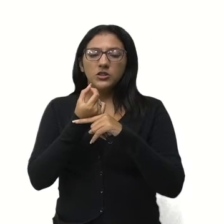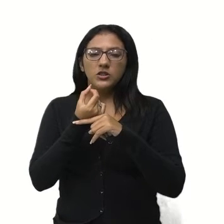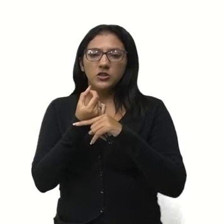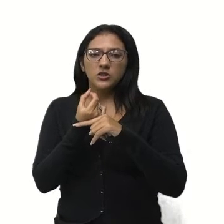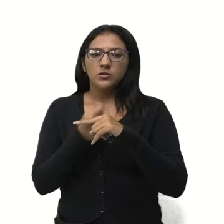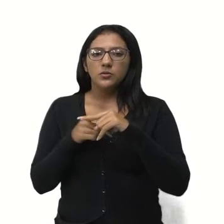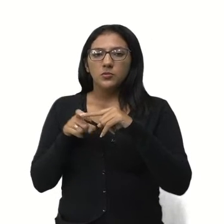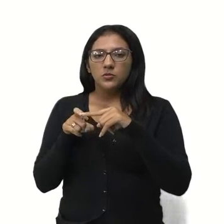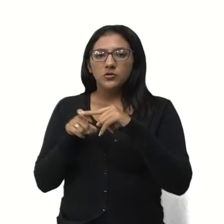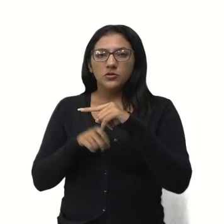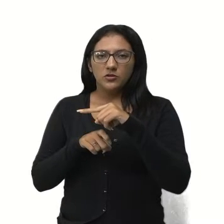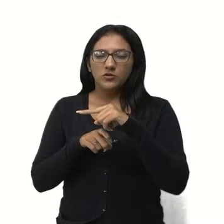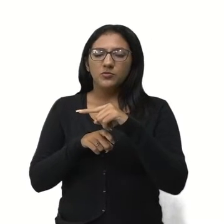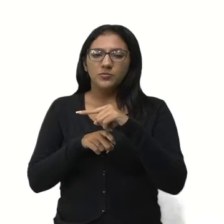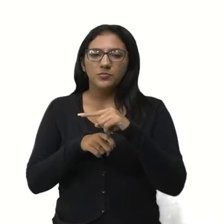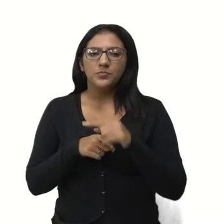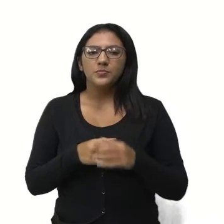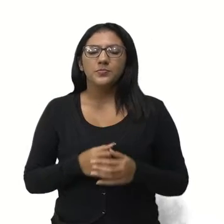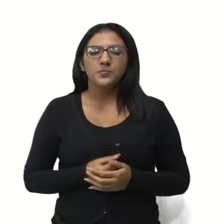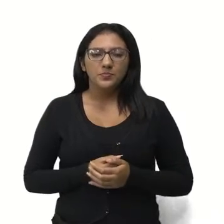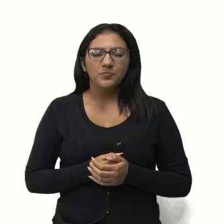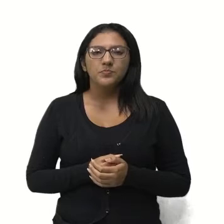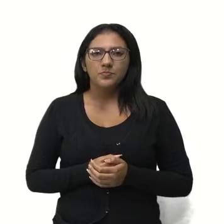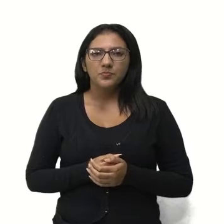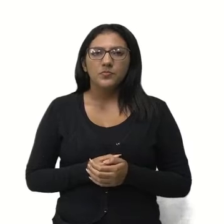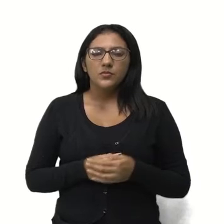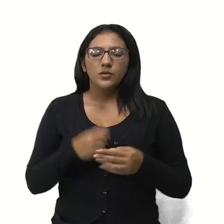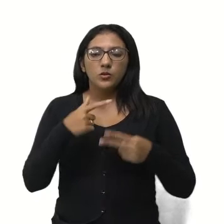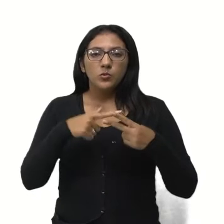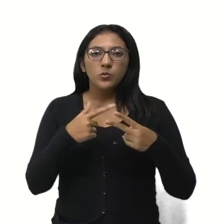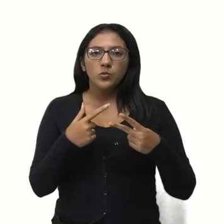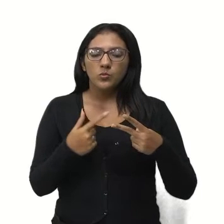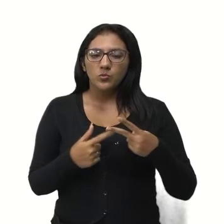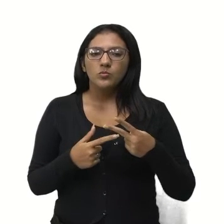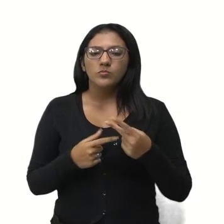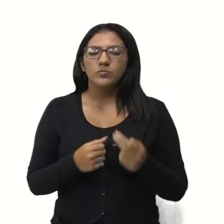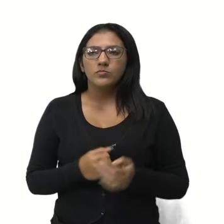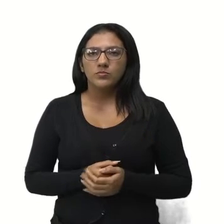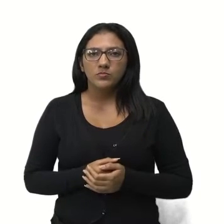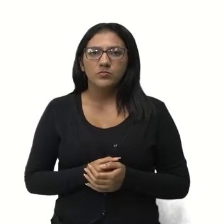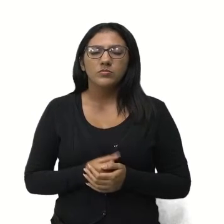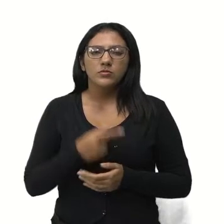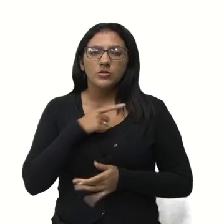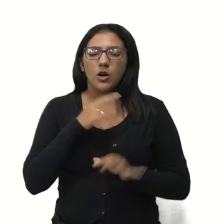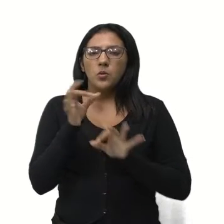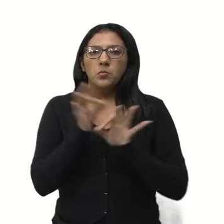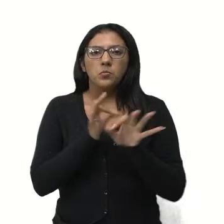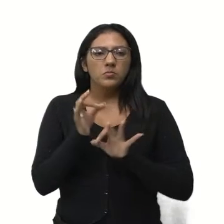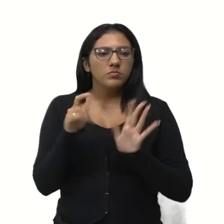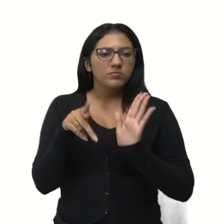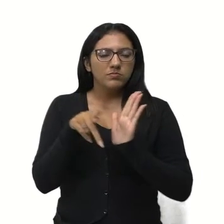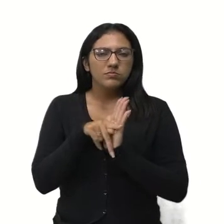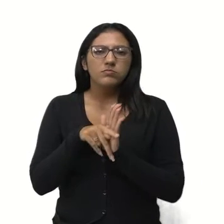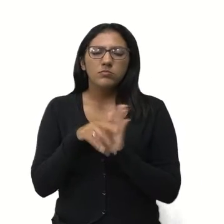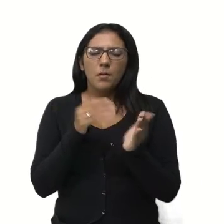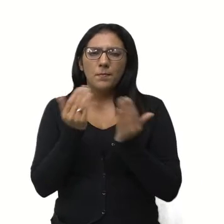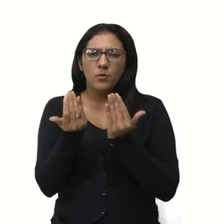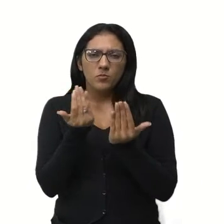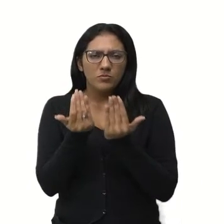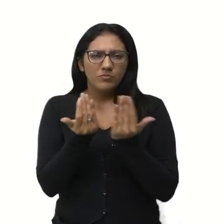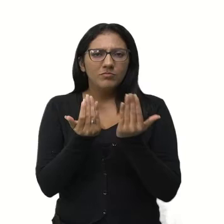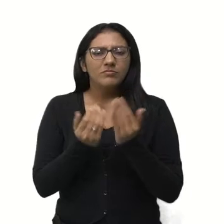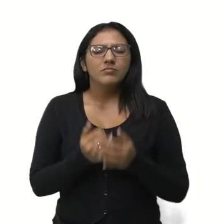4.920 sobre x é a nossa segunda razão. A gente então monta aí a nossa